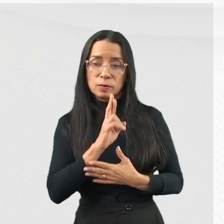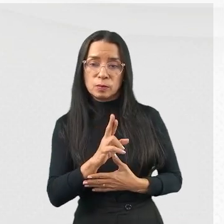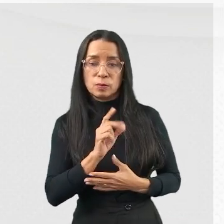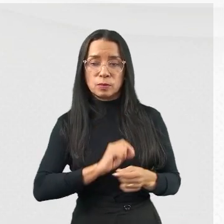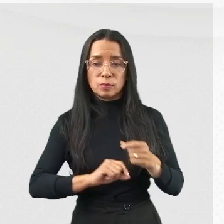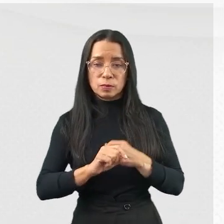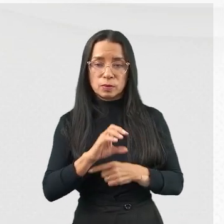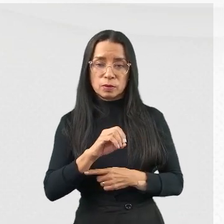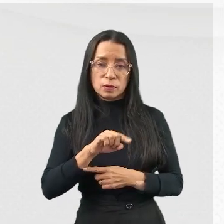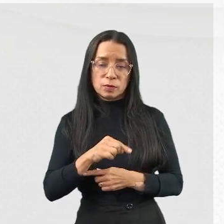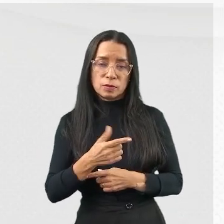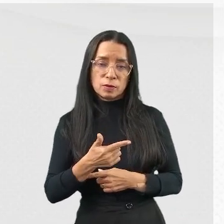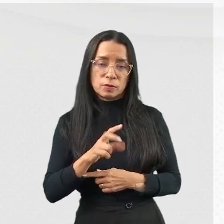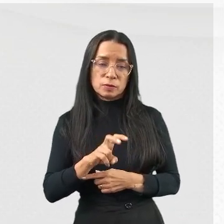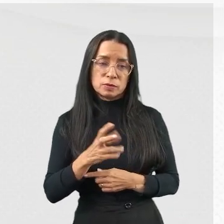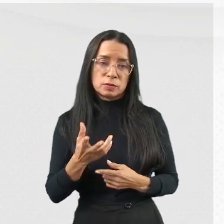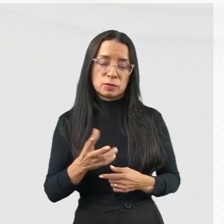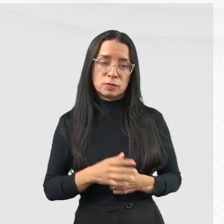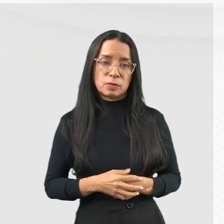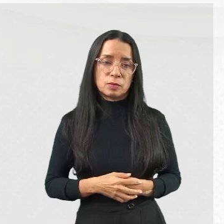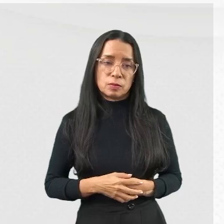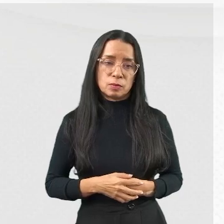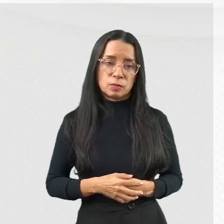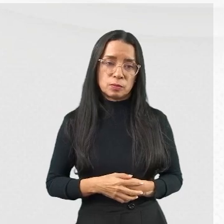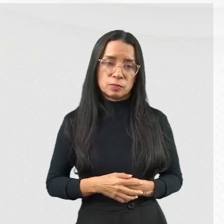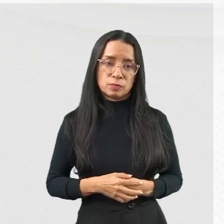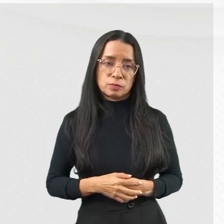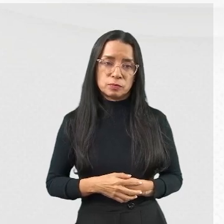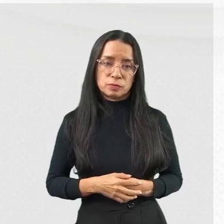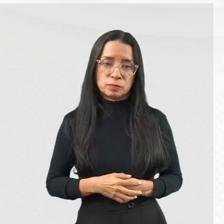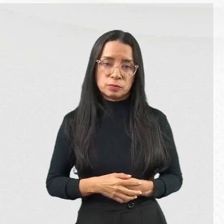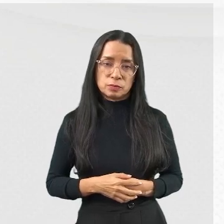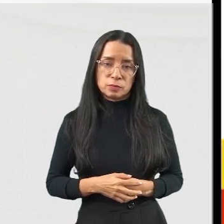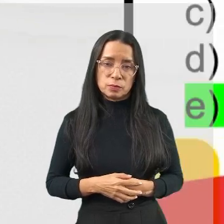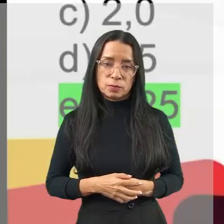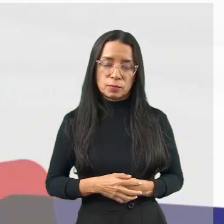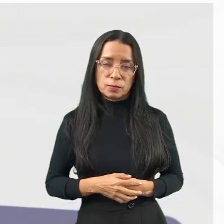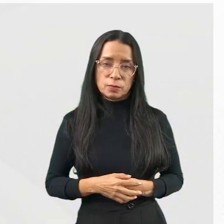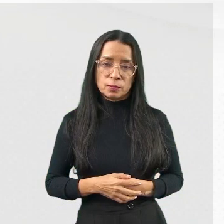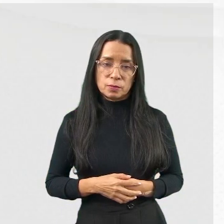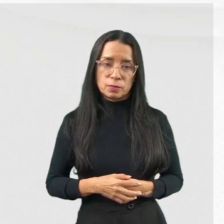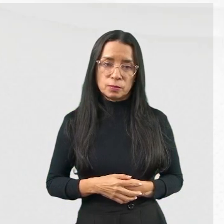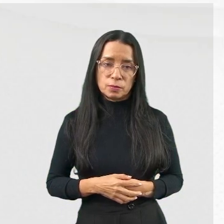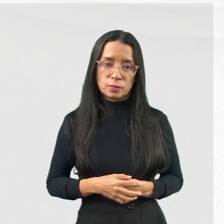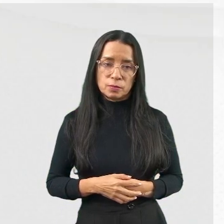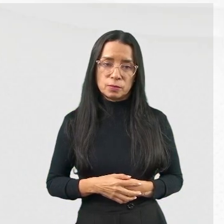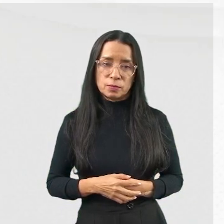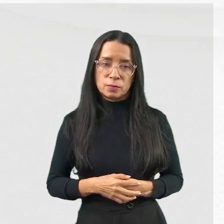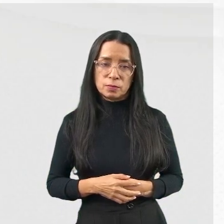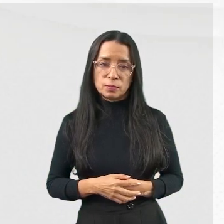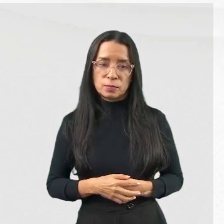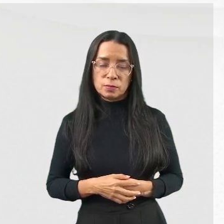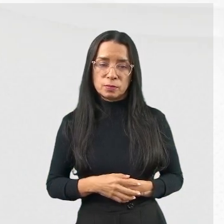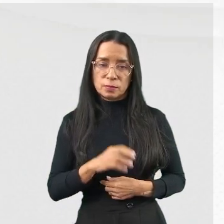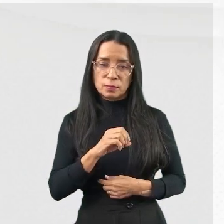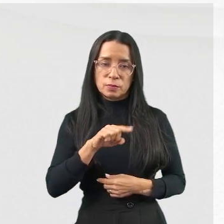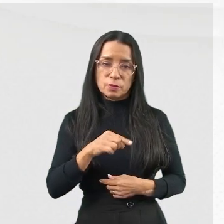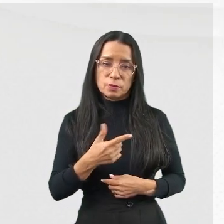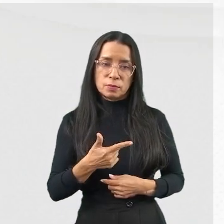0,25. Só para a gente confirmar, eu acho que só faltou esse 5 aqui. Vamos ver aqui, ó,